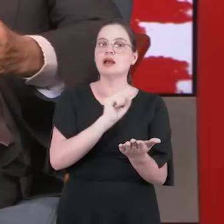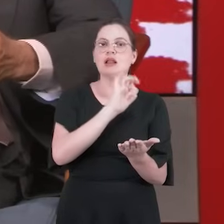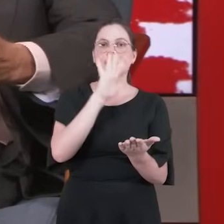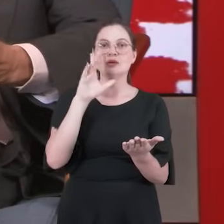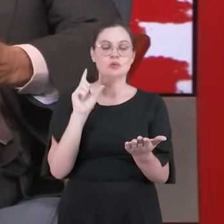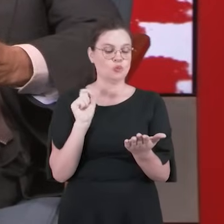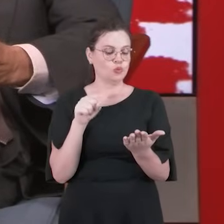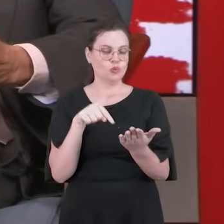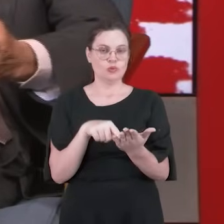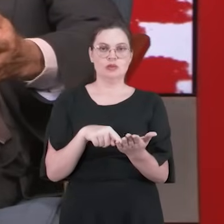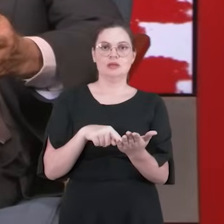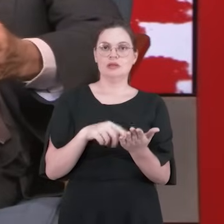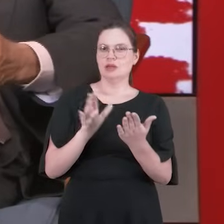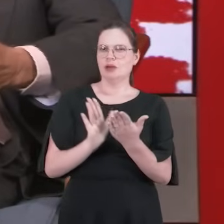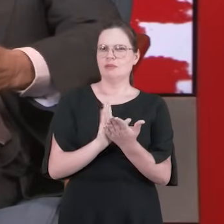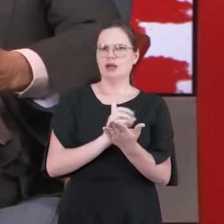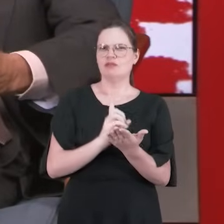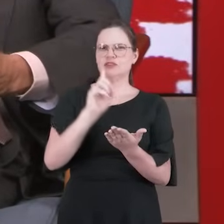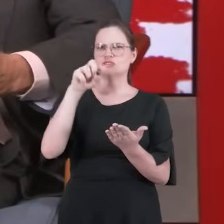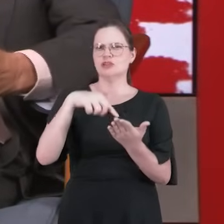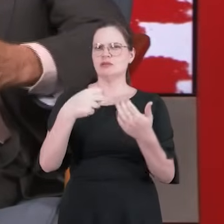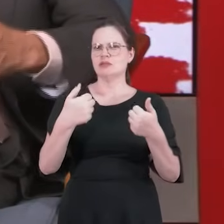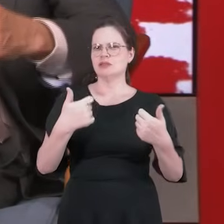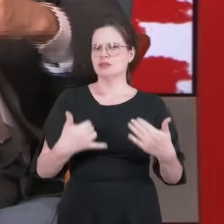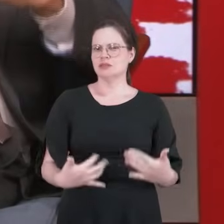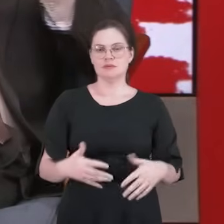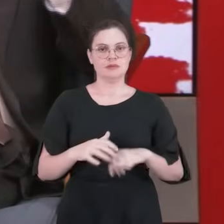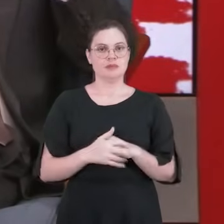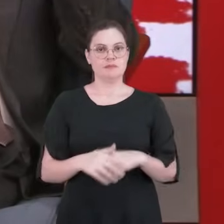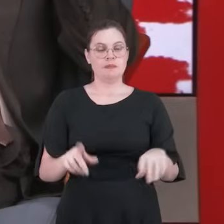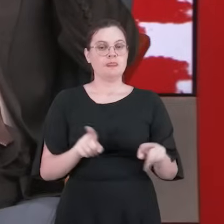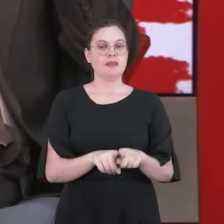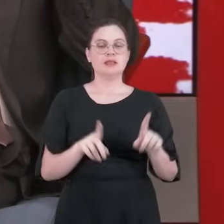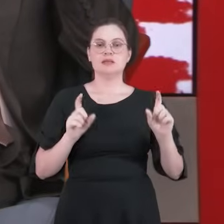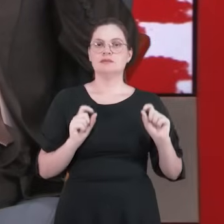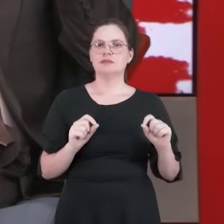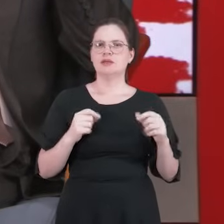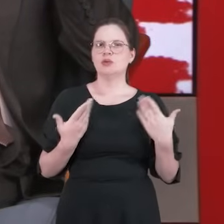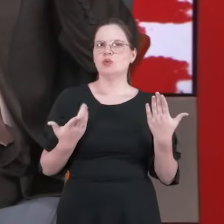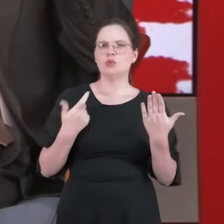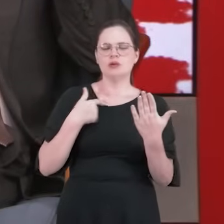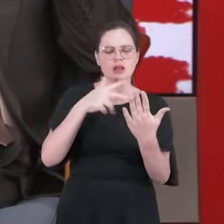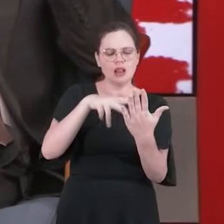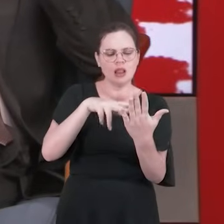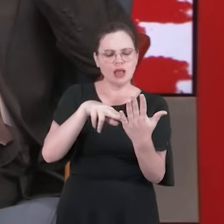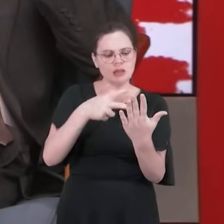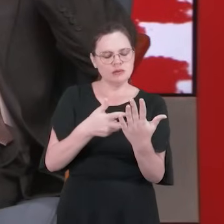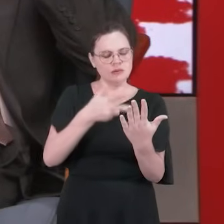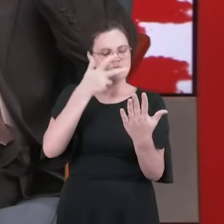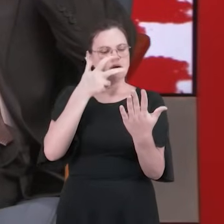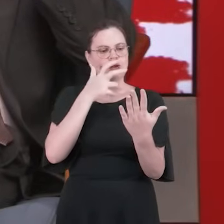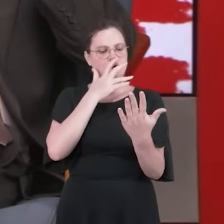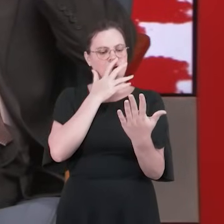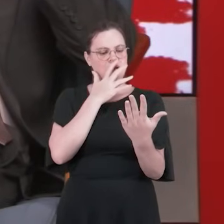palavra dizia sobre isso. E as descobertas foram